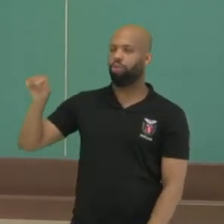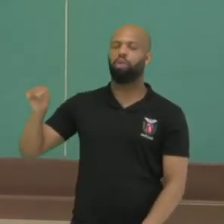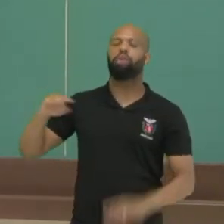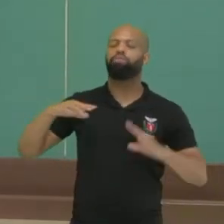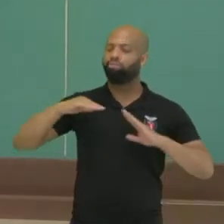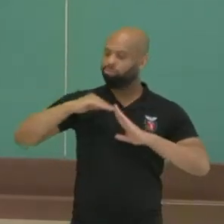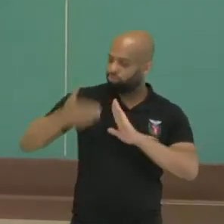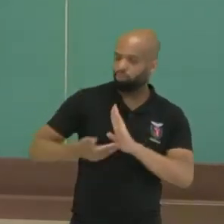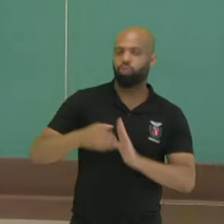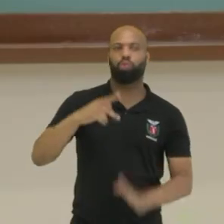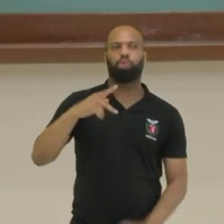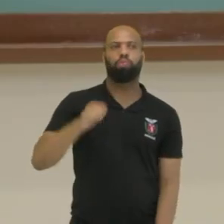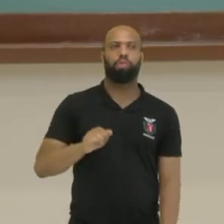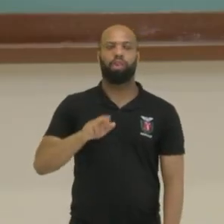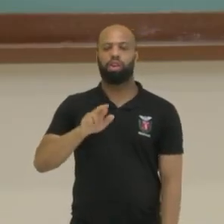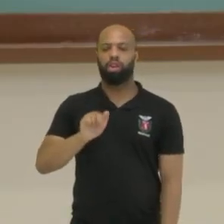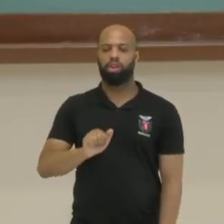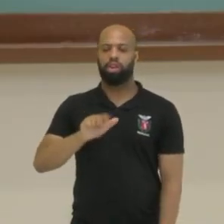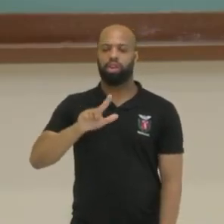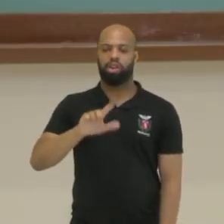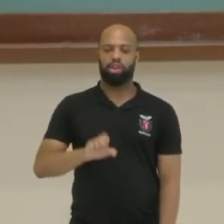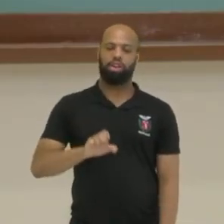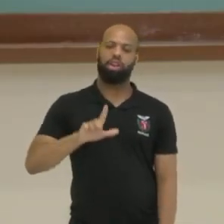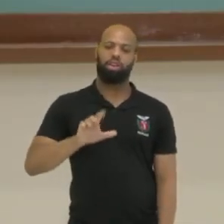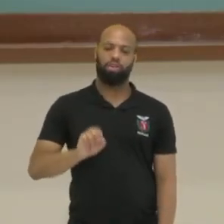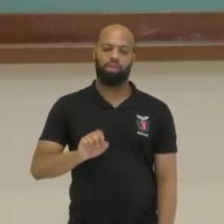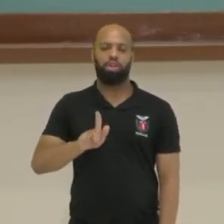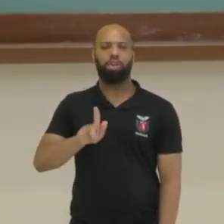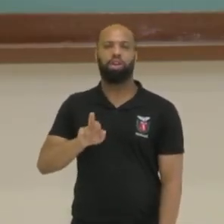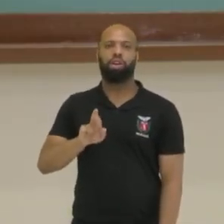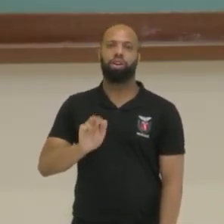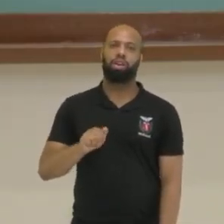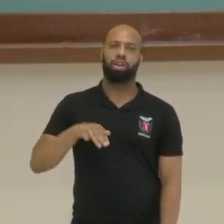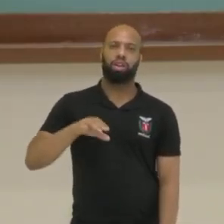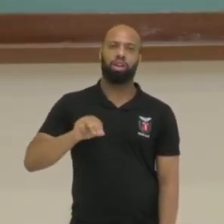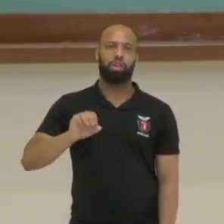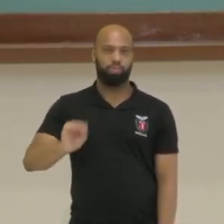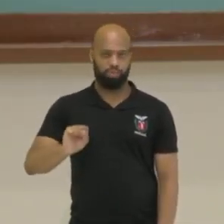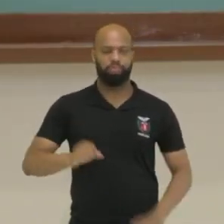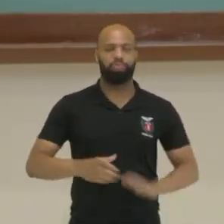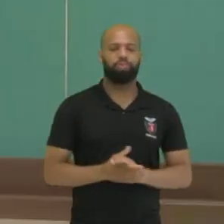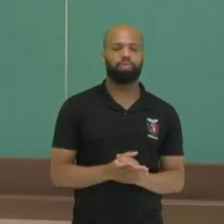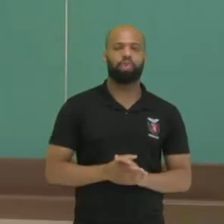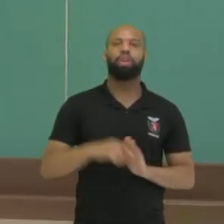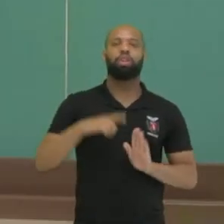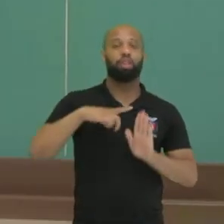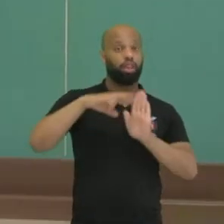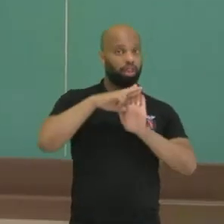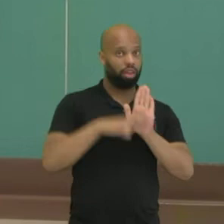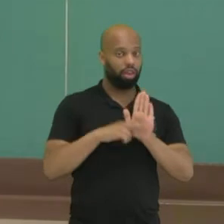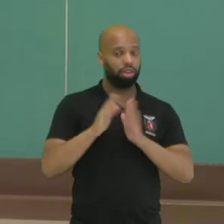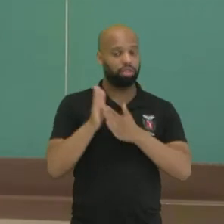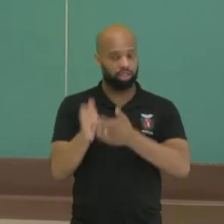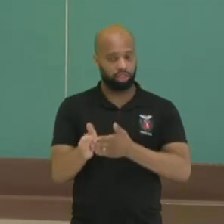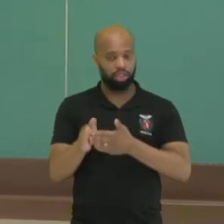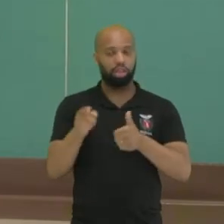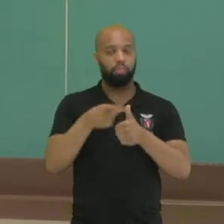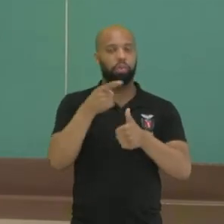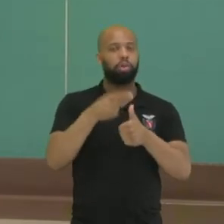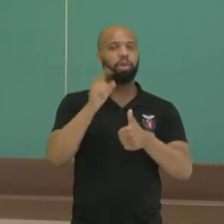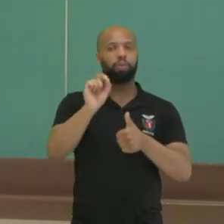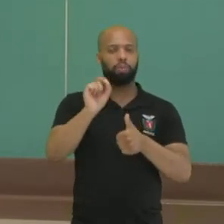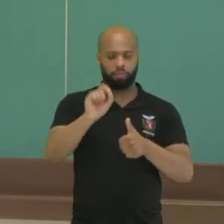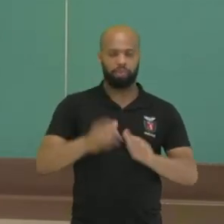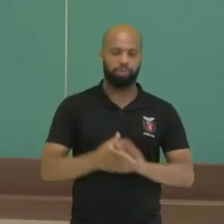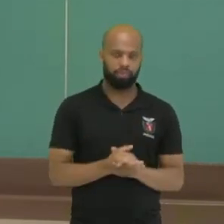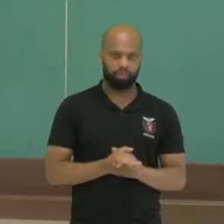são paralelogramos. Esses paralelogramos possuem propriedades. A primeira delas diz o